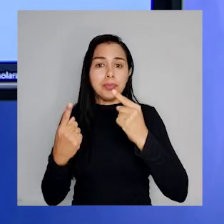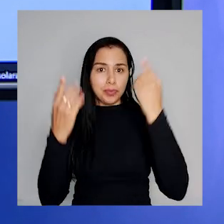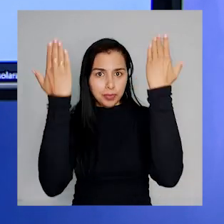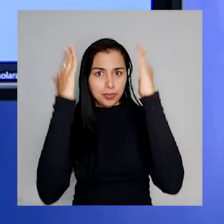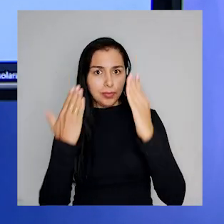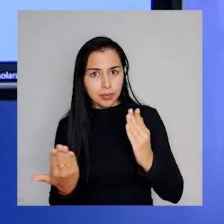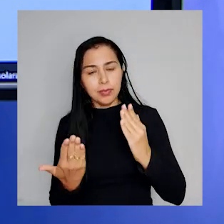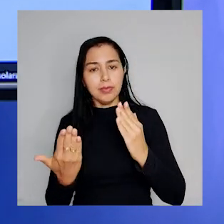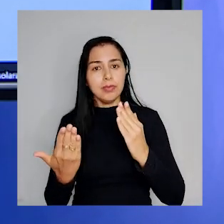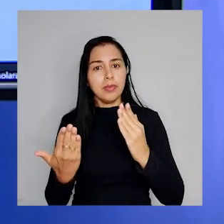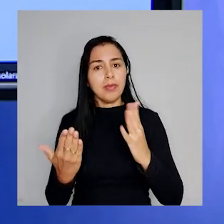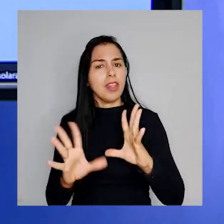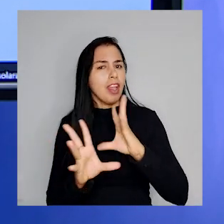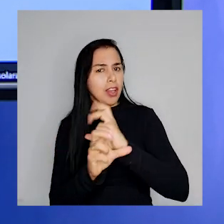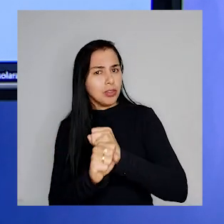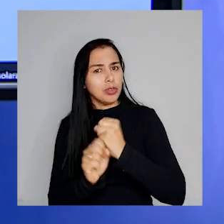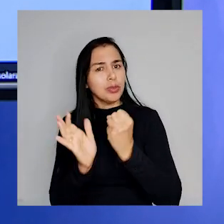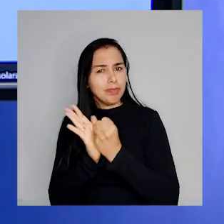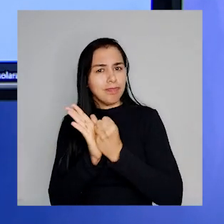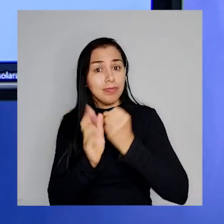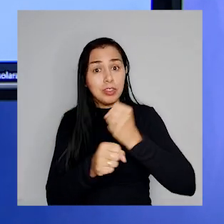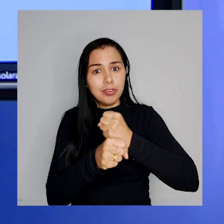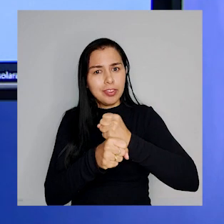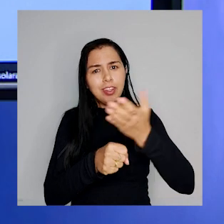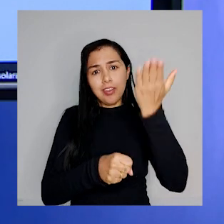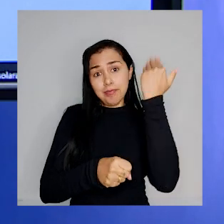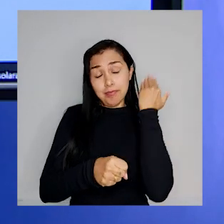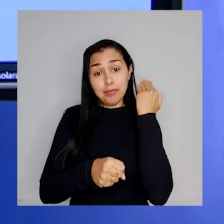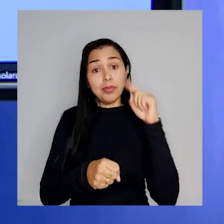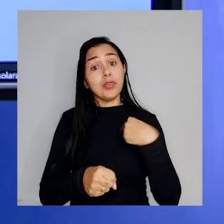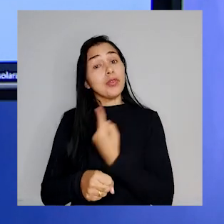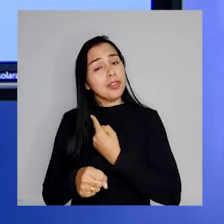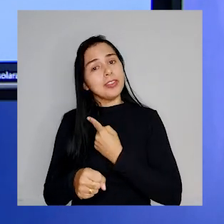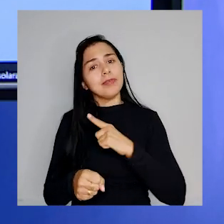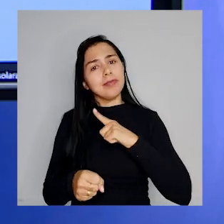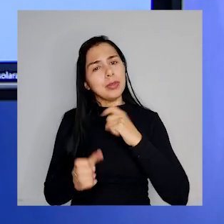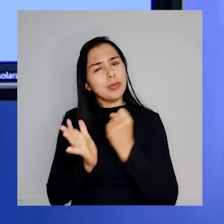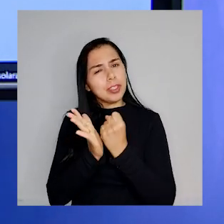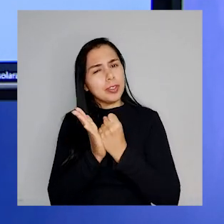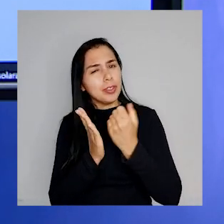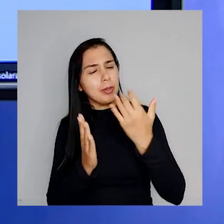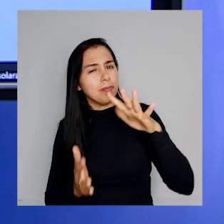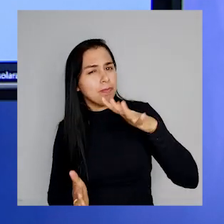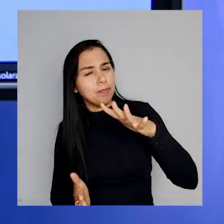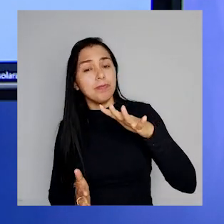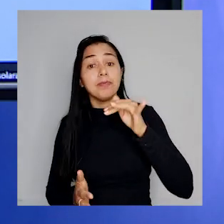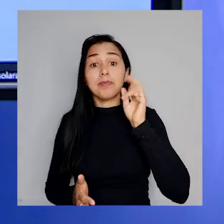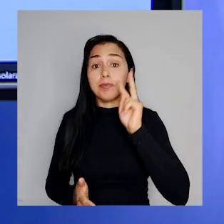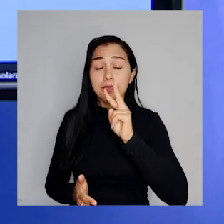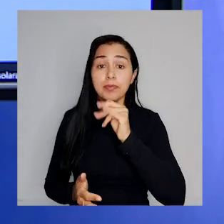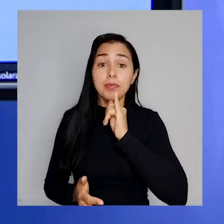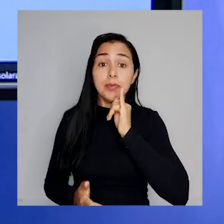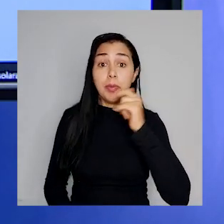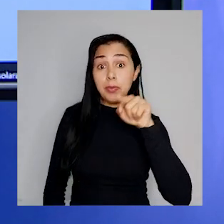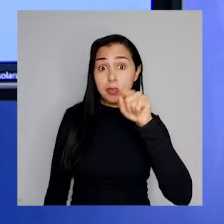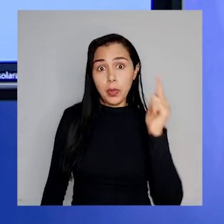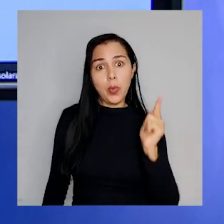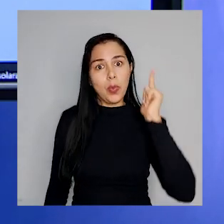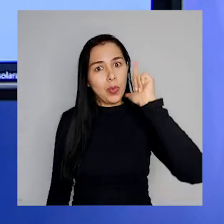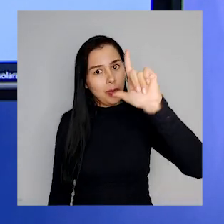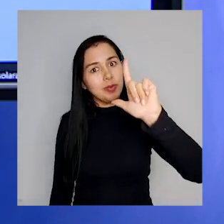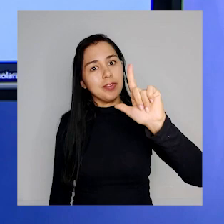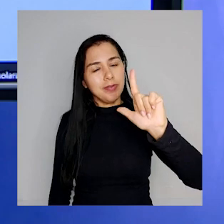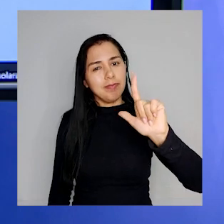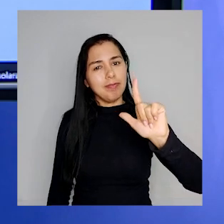Mas analisando resultados de anos anteriores, a gente pode calcular aqui uma média e verificar o seguinte.